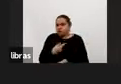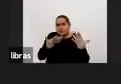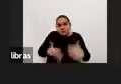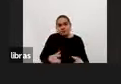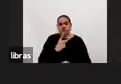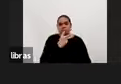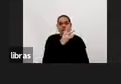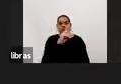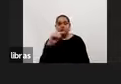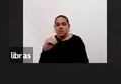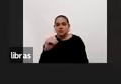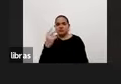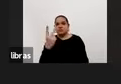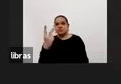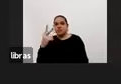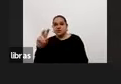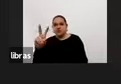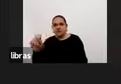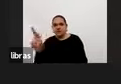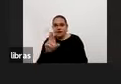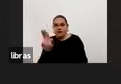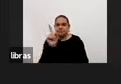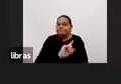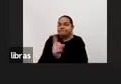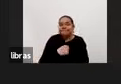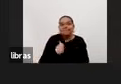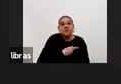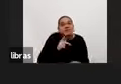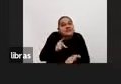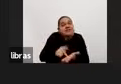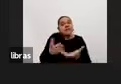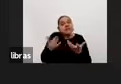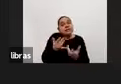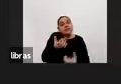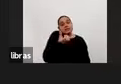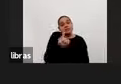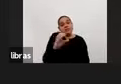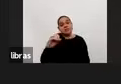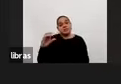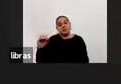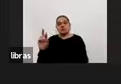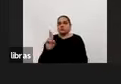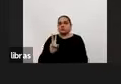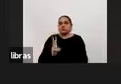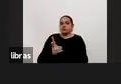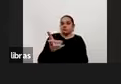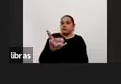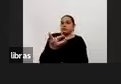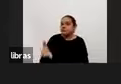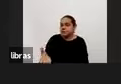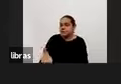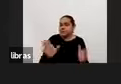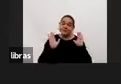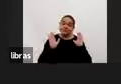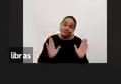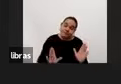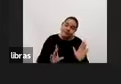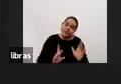a permanência dos R$ 600. Então, esse é um ponto. Tá? Agora, junto com essa medida aí,